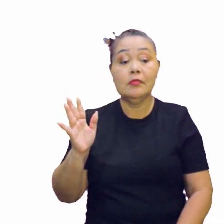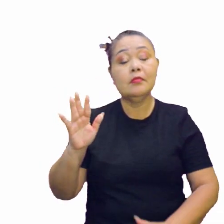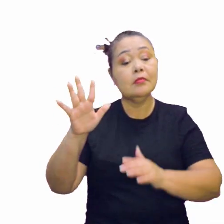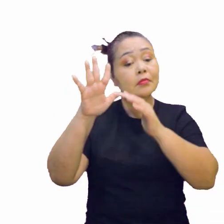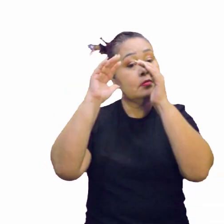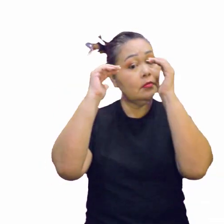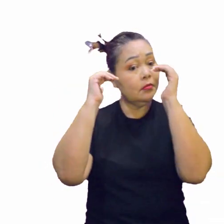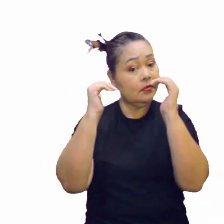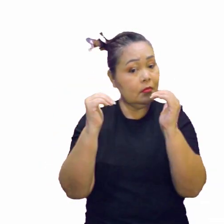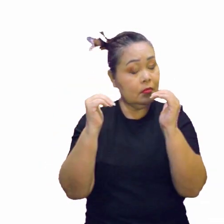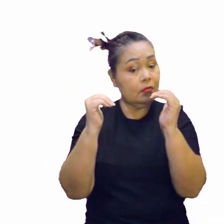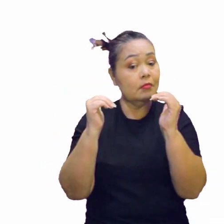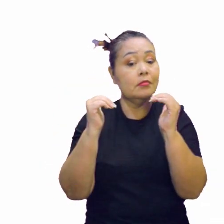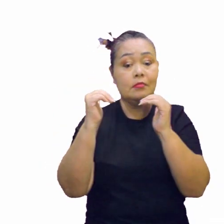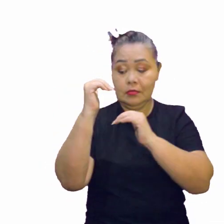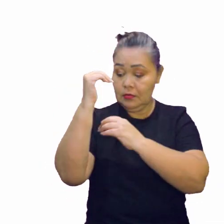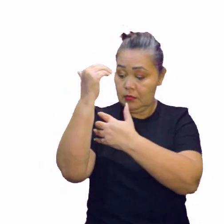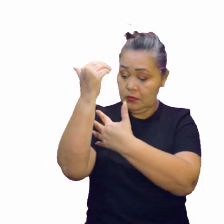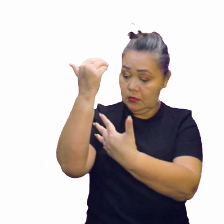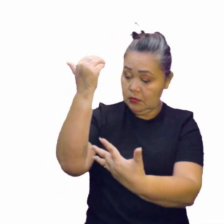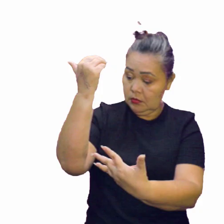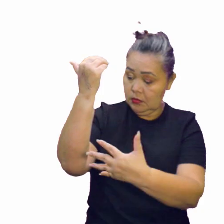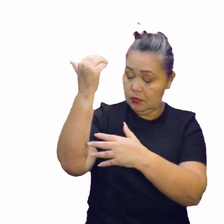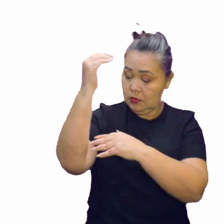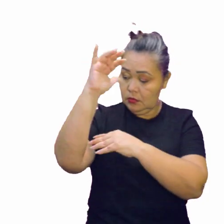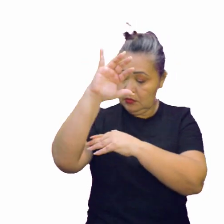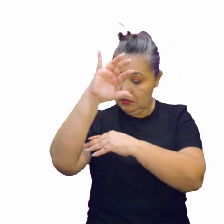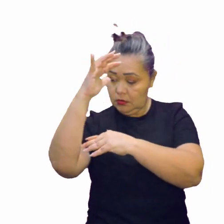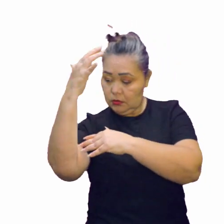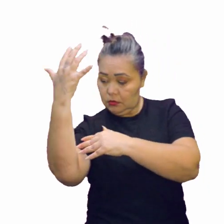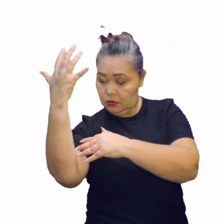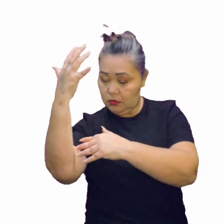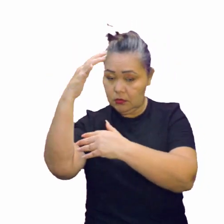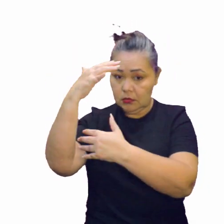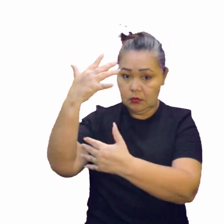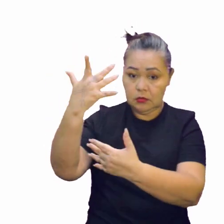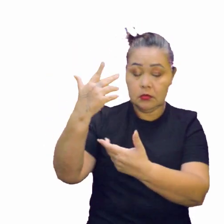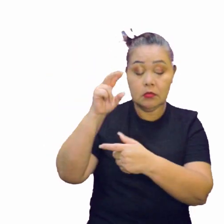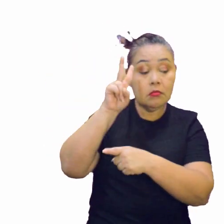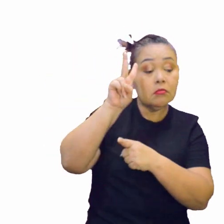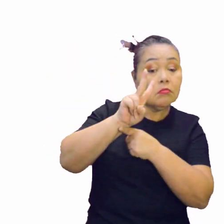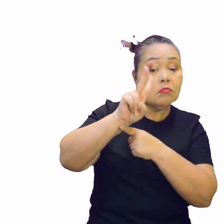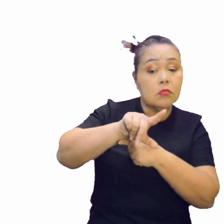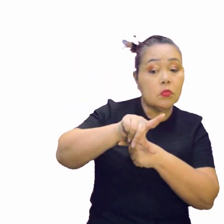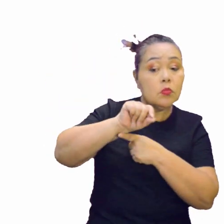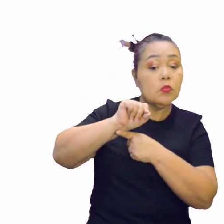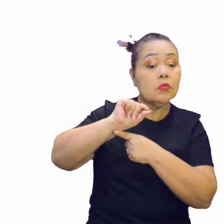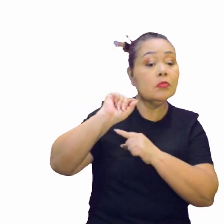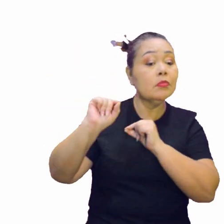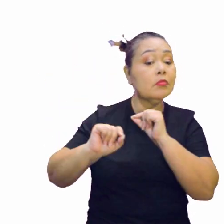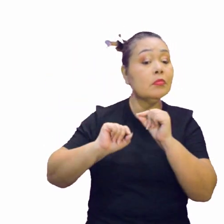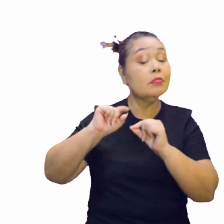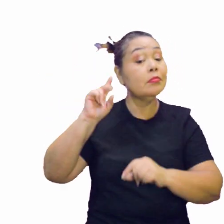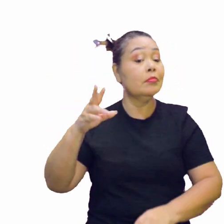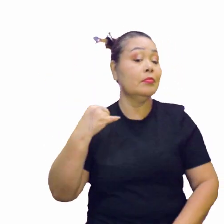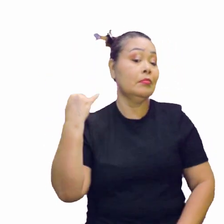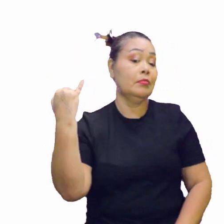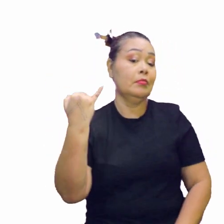Respeitando a tolerância à sombra das culturas escolhidas, o que é fundamental